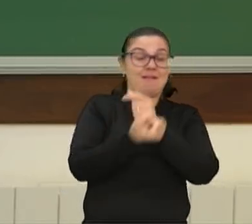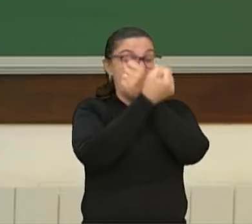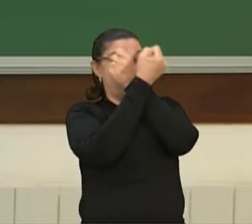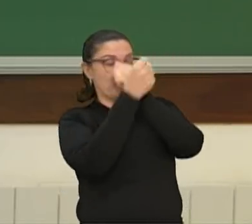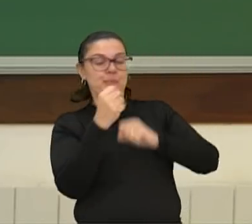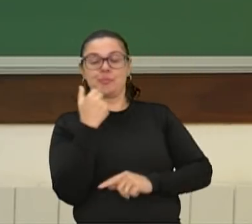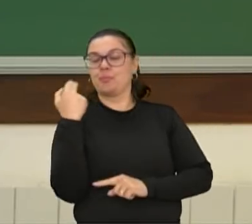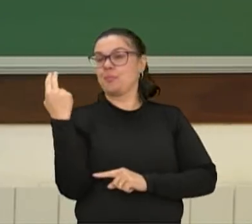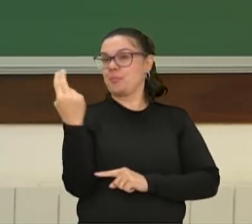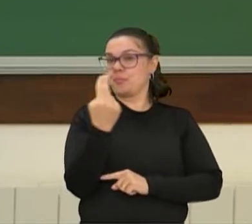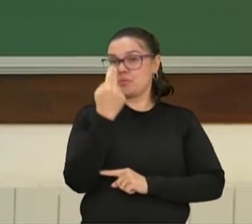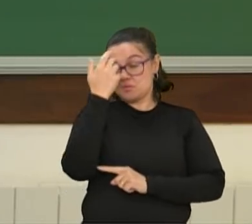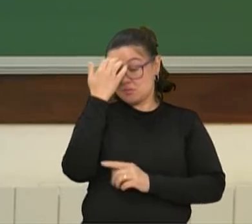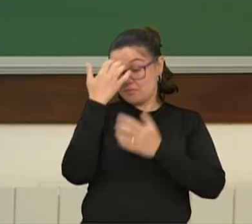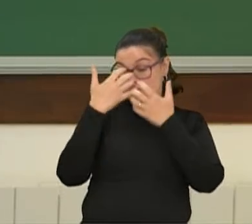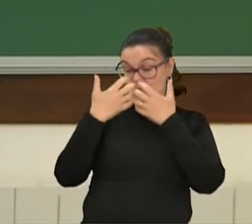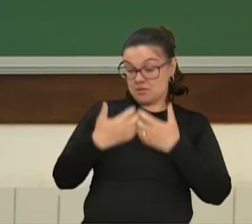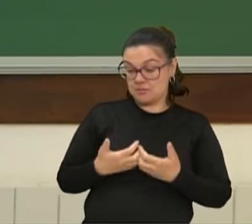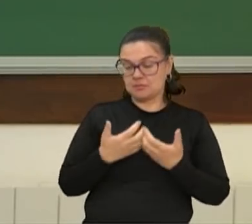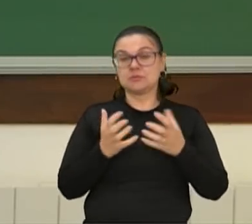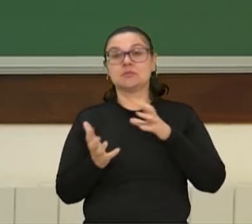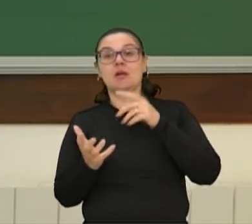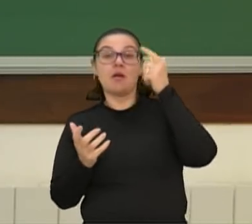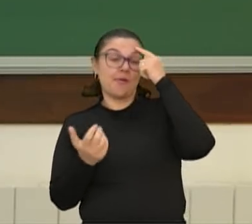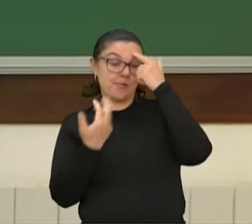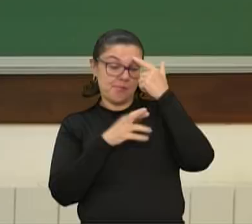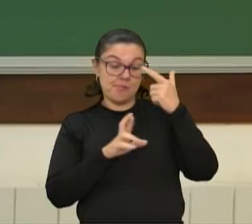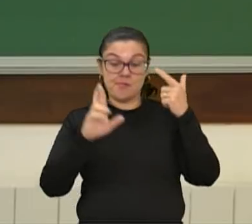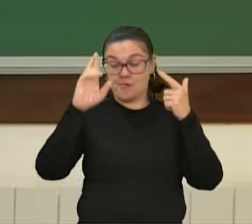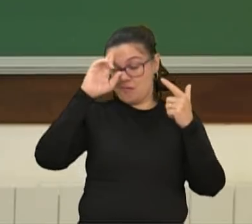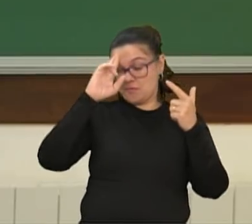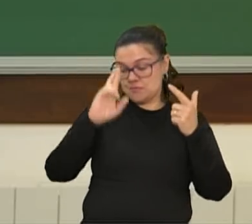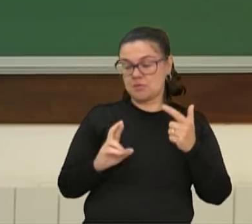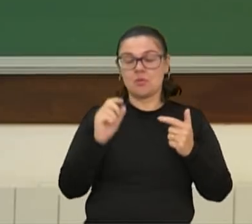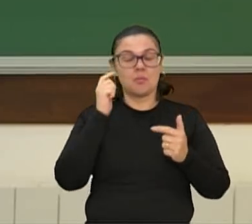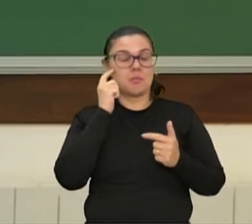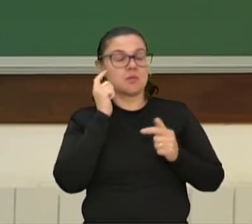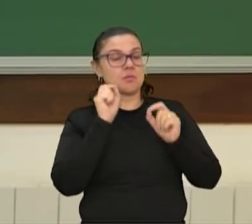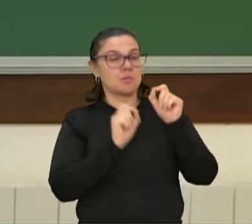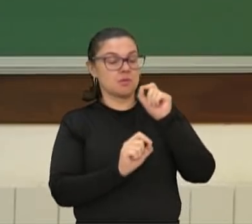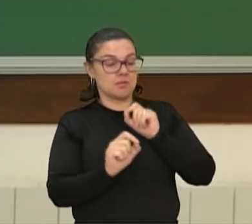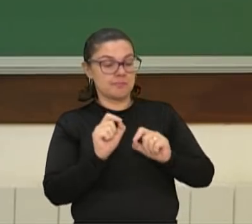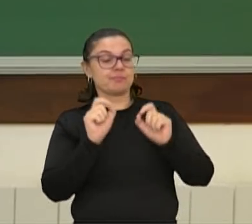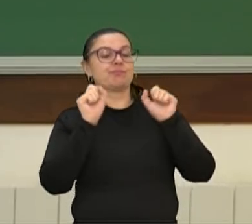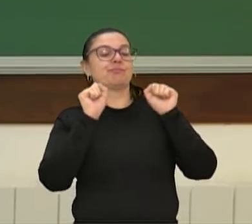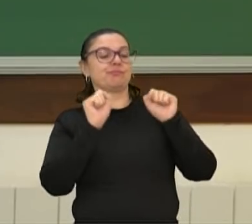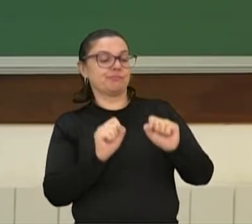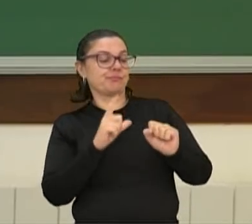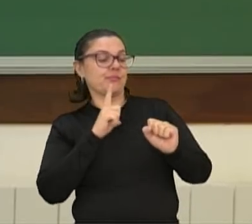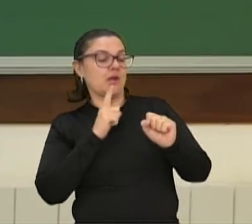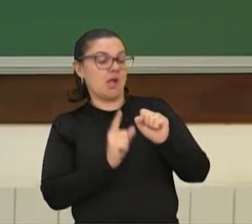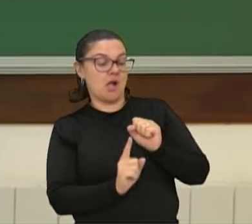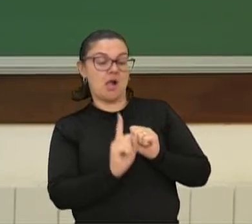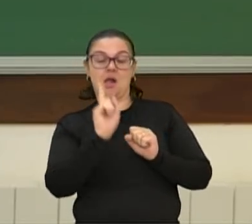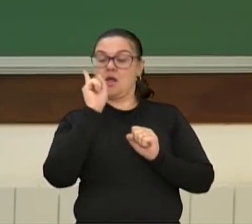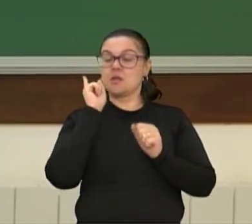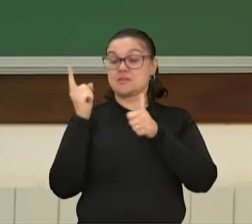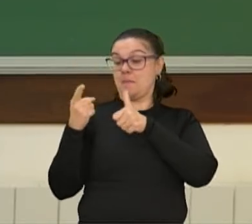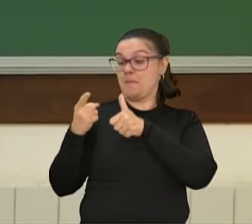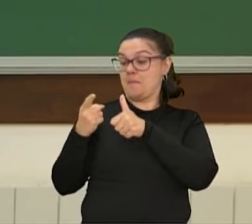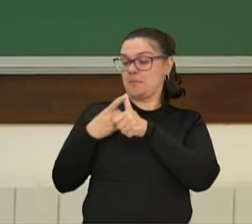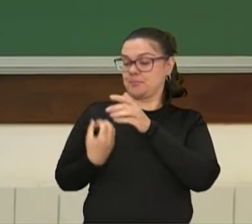impossível racionalmente. E até racionalmente a gente consegue pensar que deve ter existido uma